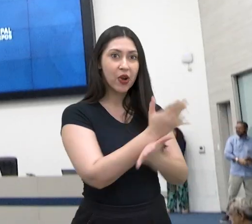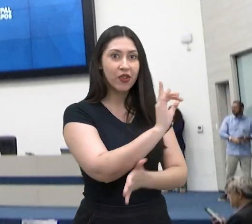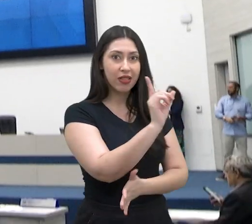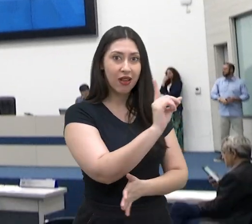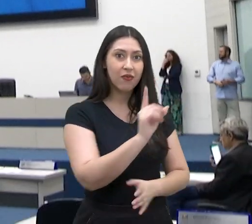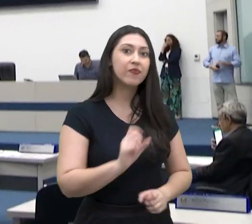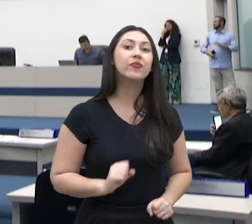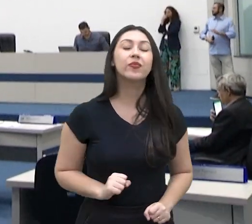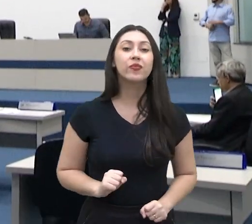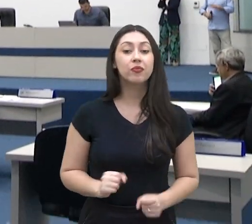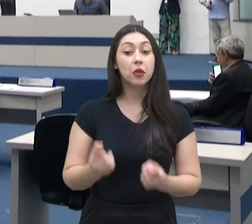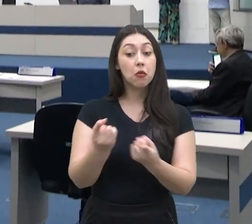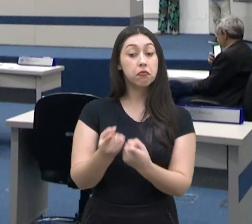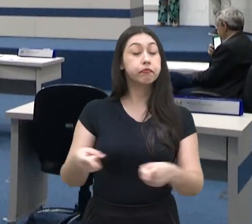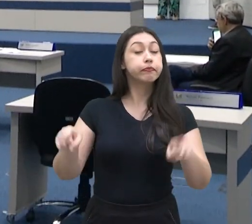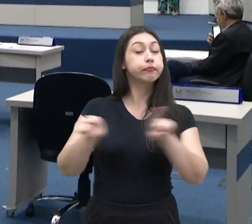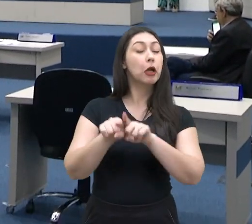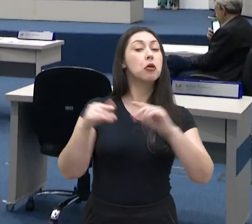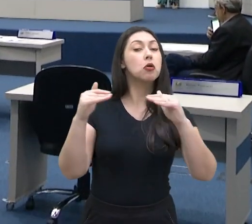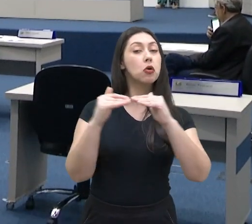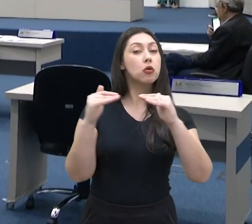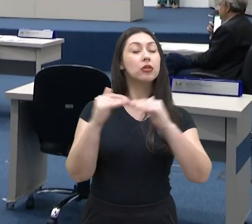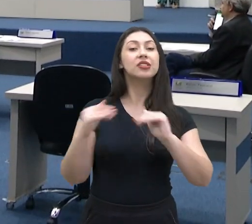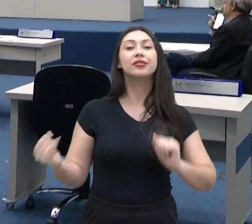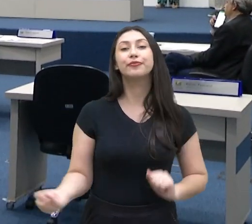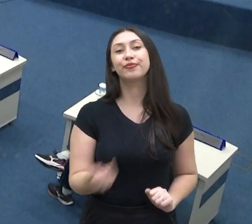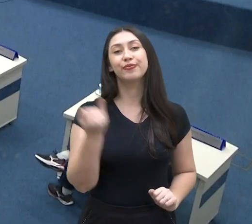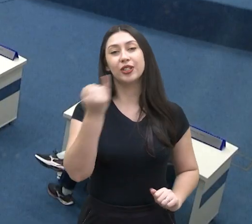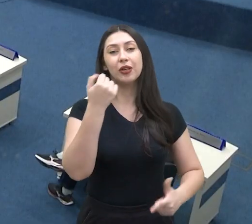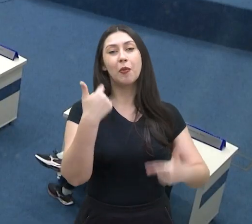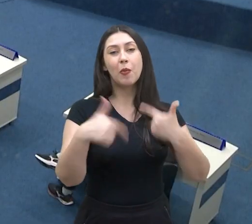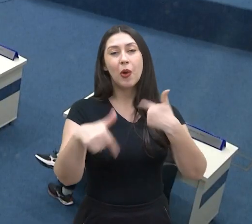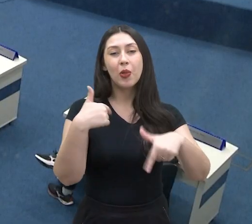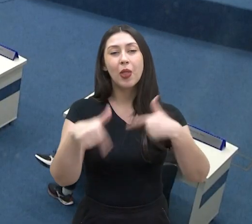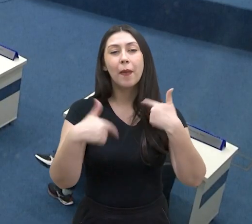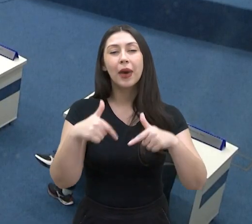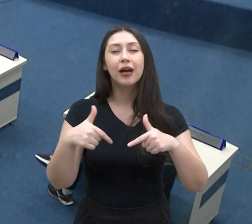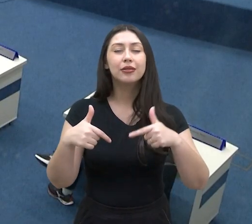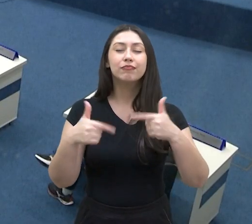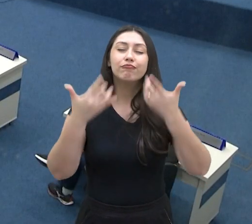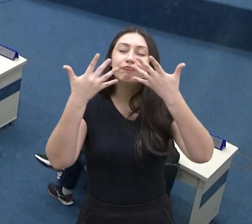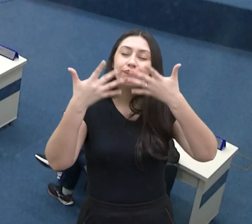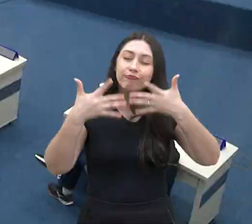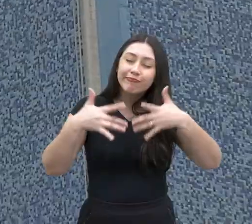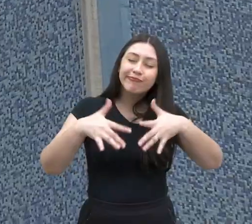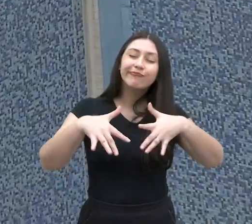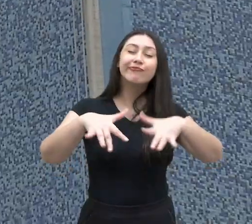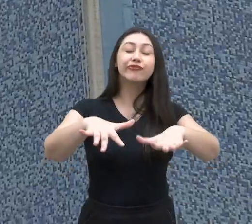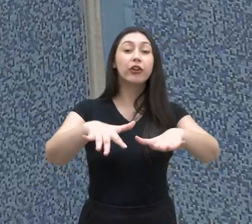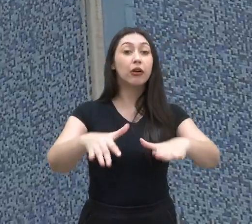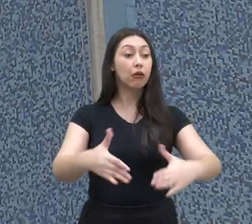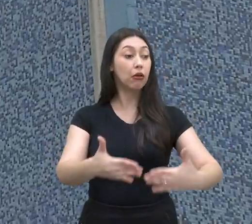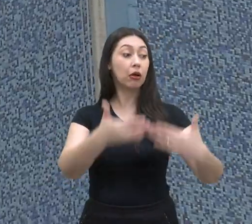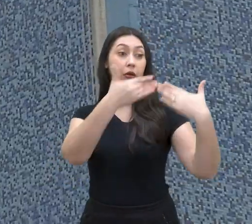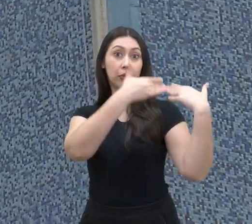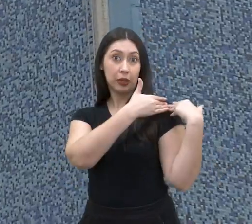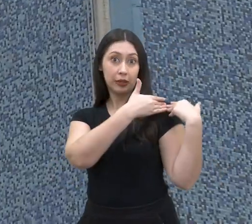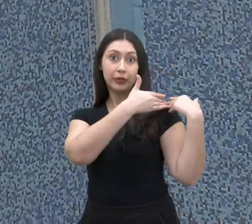leis. Mas o consenso entre os 2 poderes é muito importante para que todo esse trabalho aconteça com harmonia